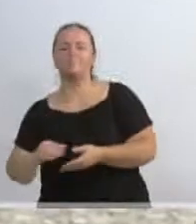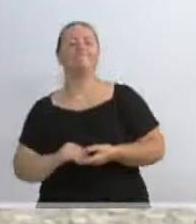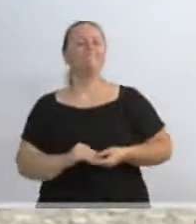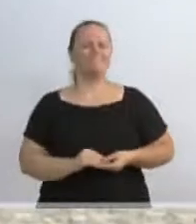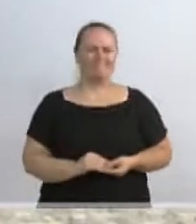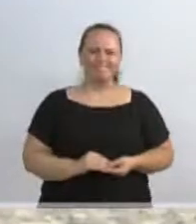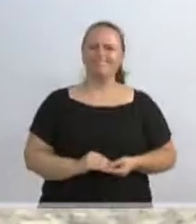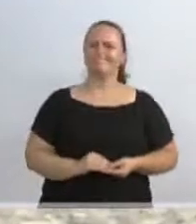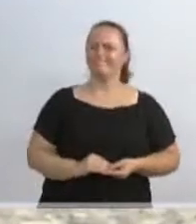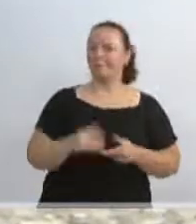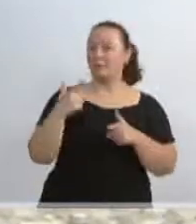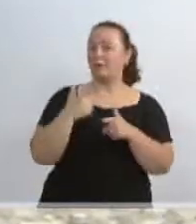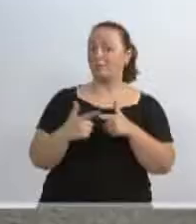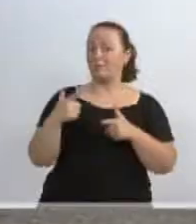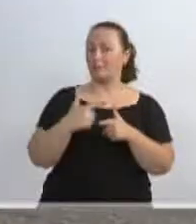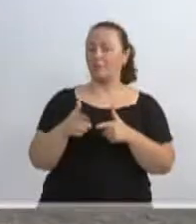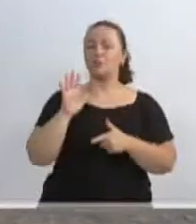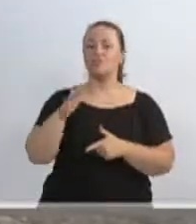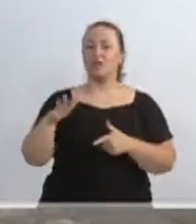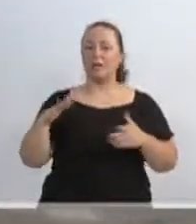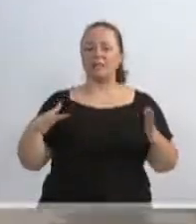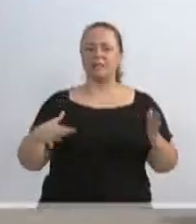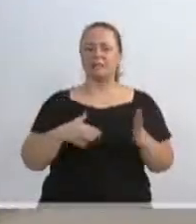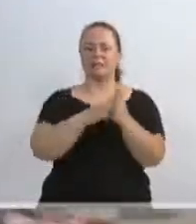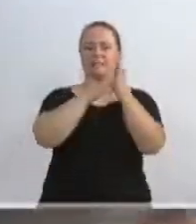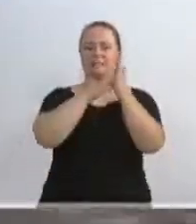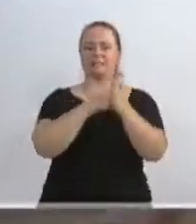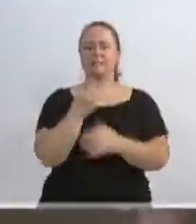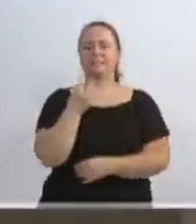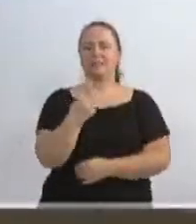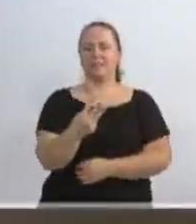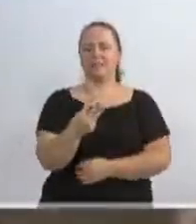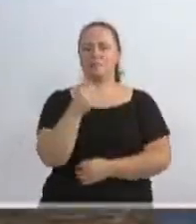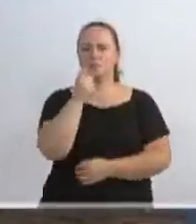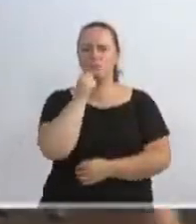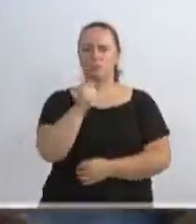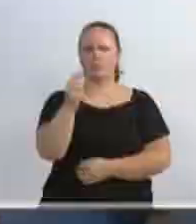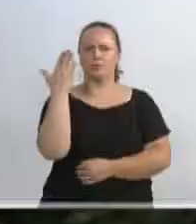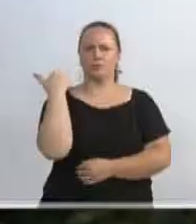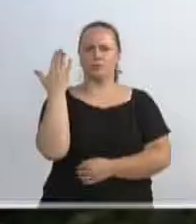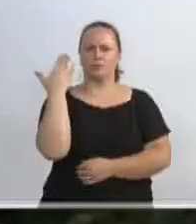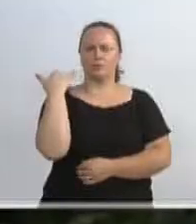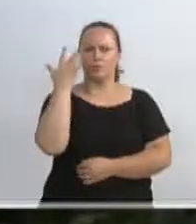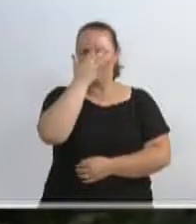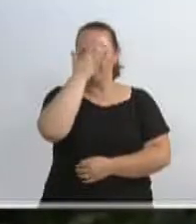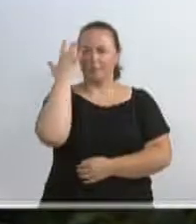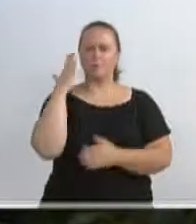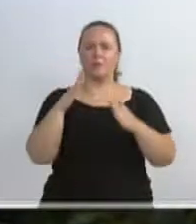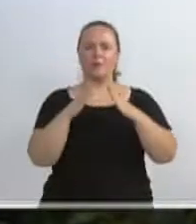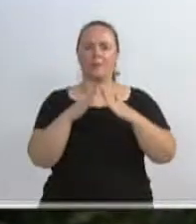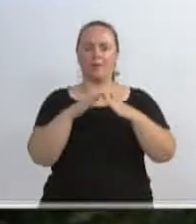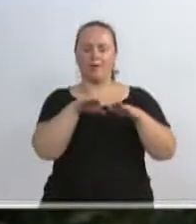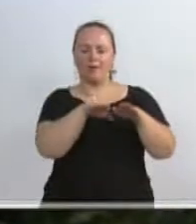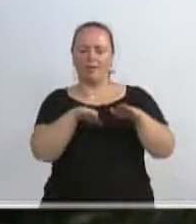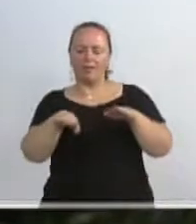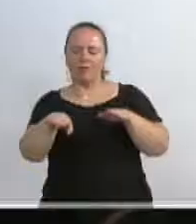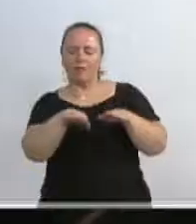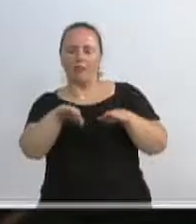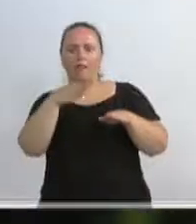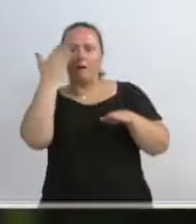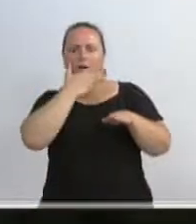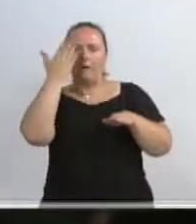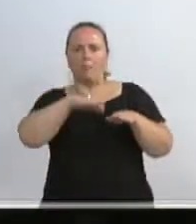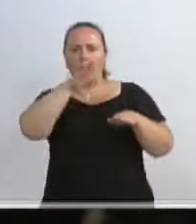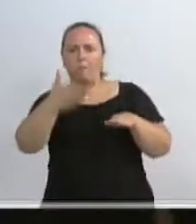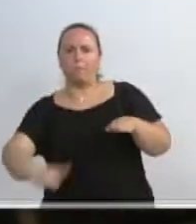já houve três acidentes o último agora a data de uma semana o morador foi dar espaço para um outro carro passar num rio que o